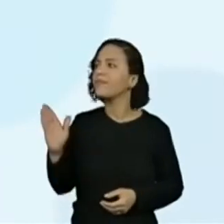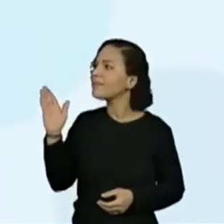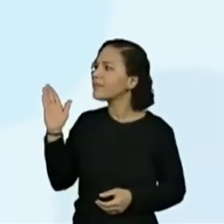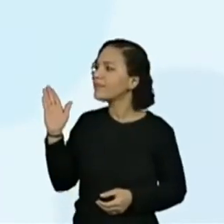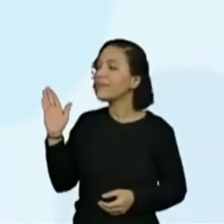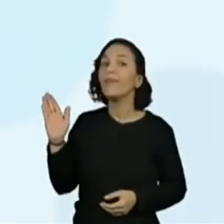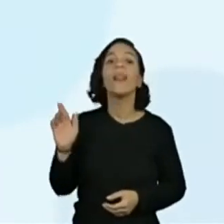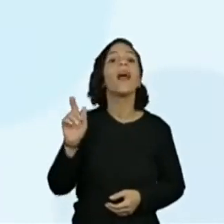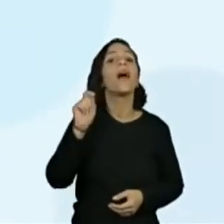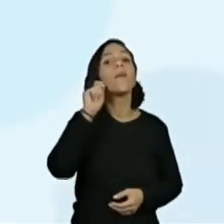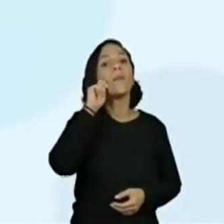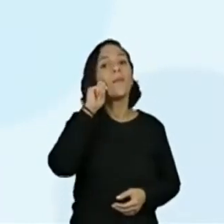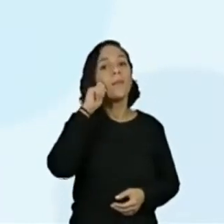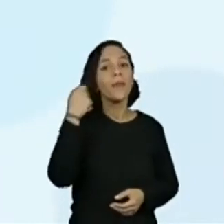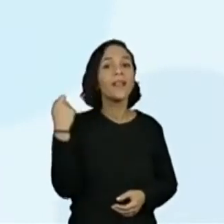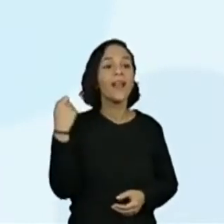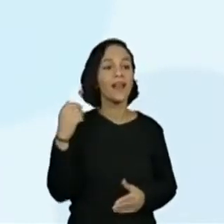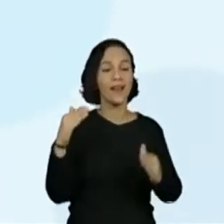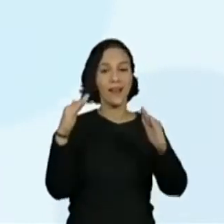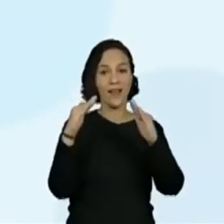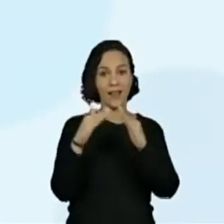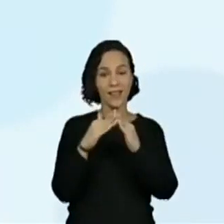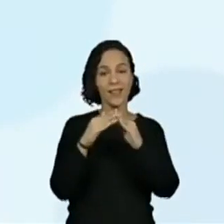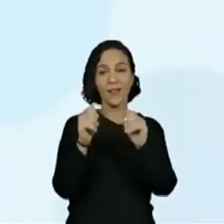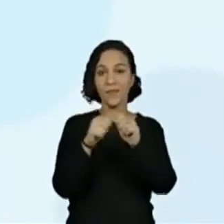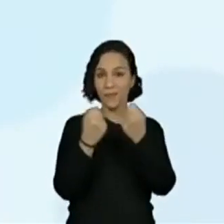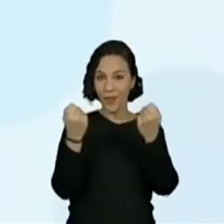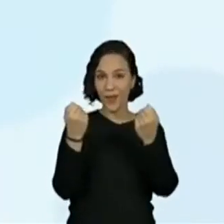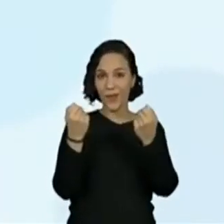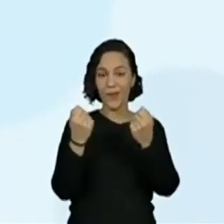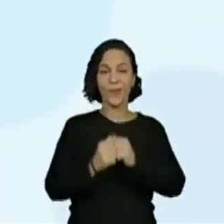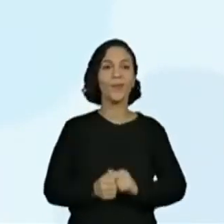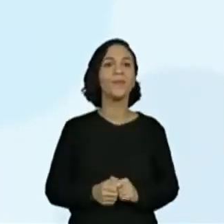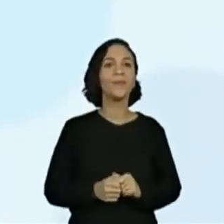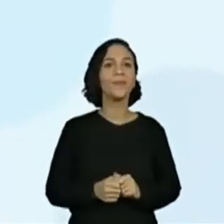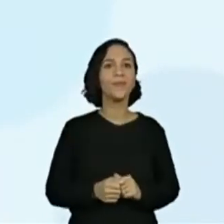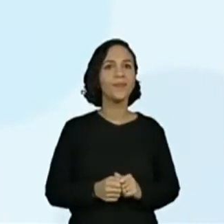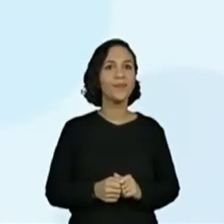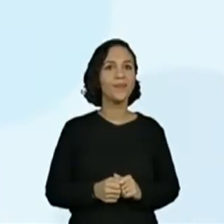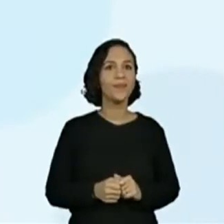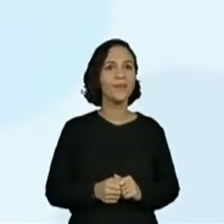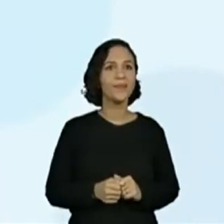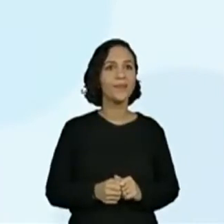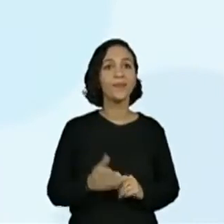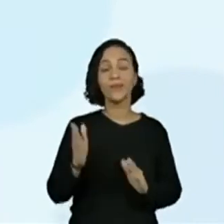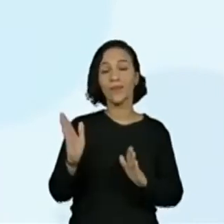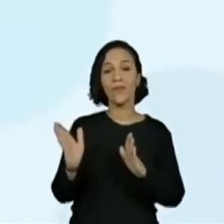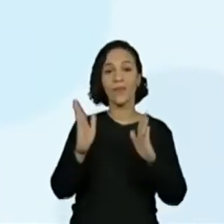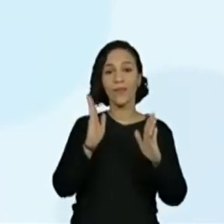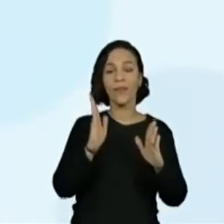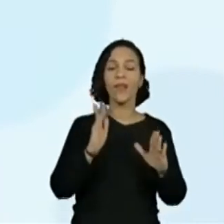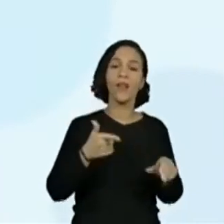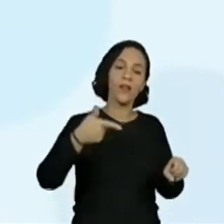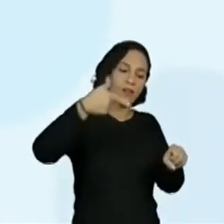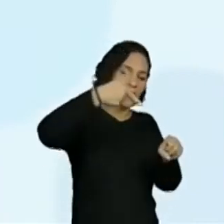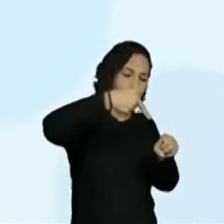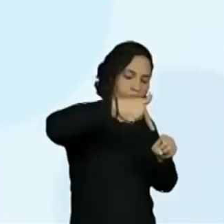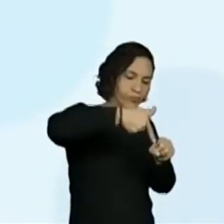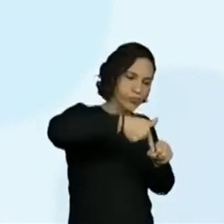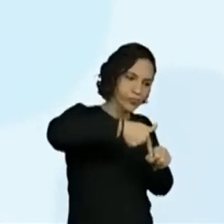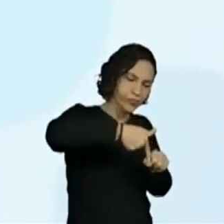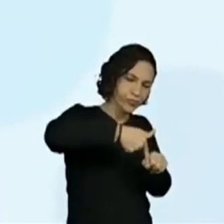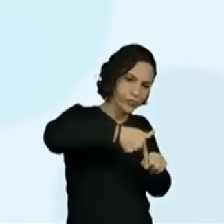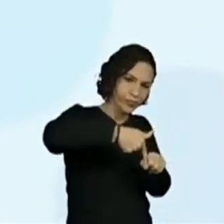A padaria. Temos a padaria. O que mais? Um posto de gasolina.